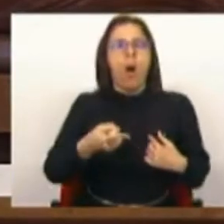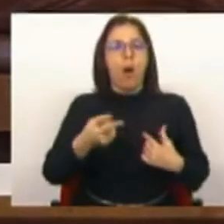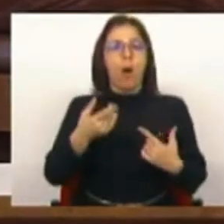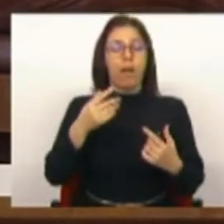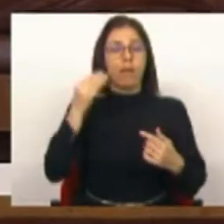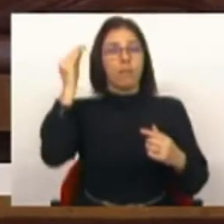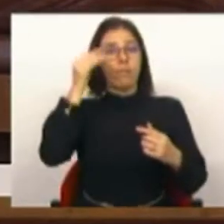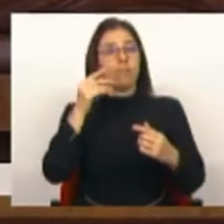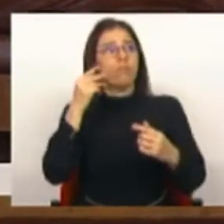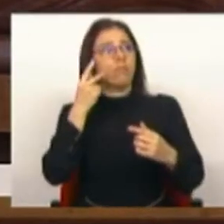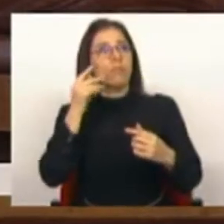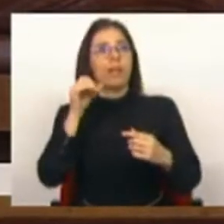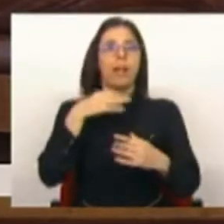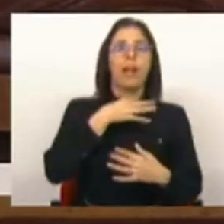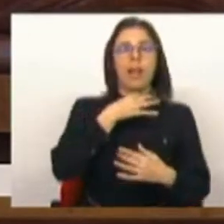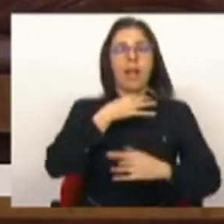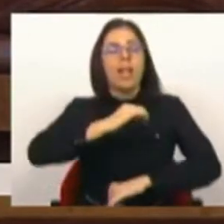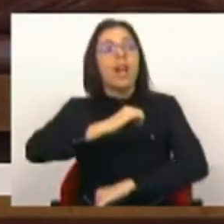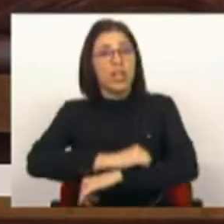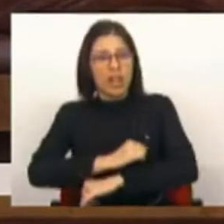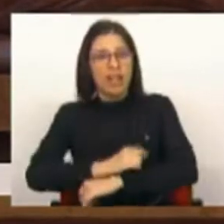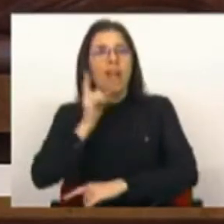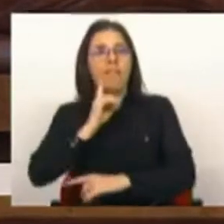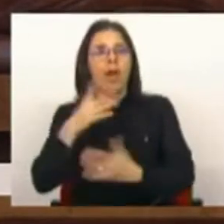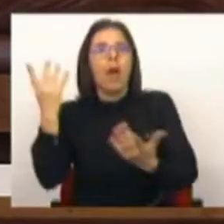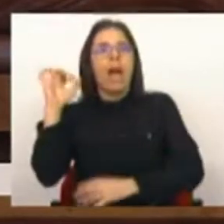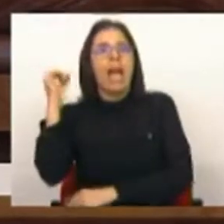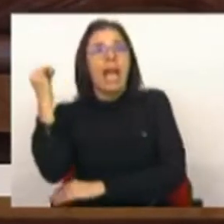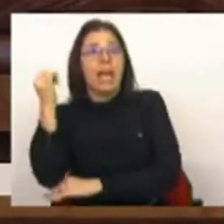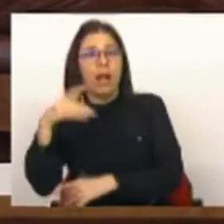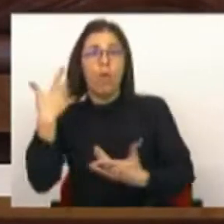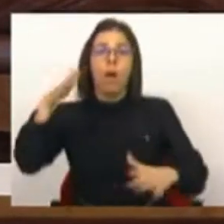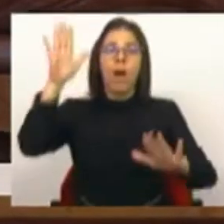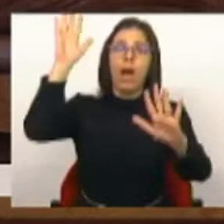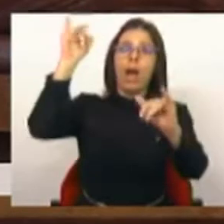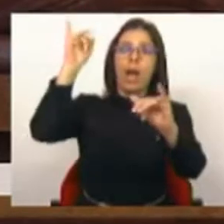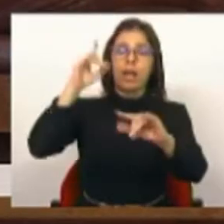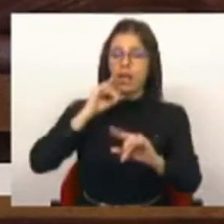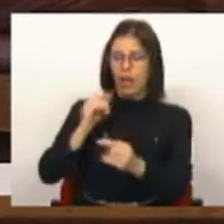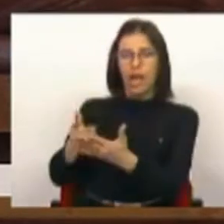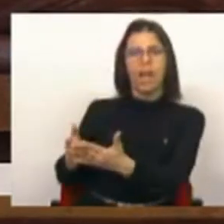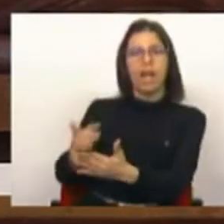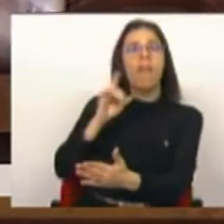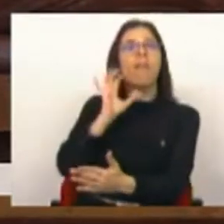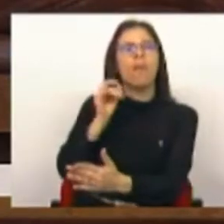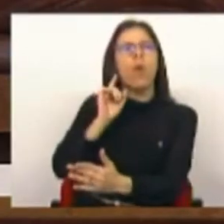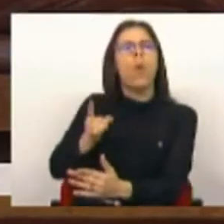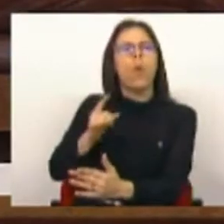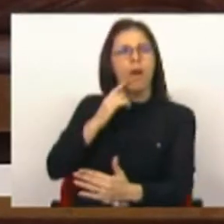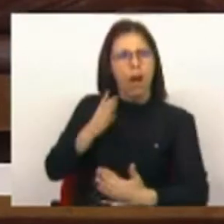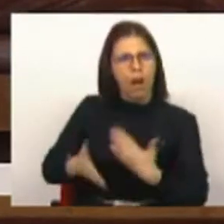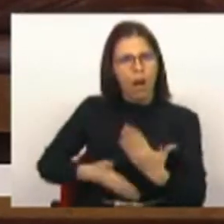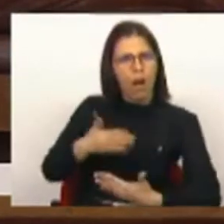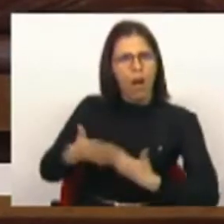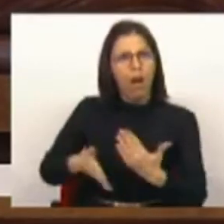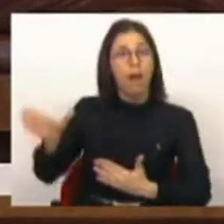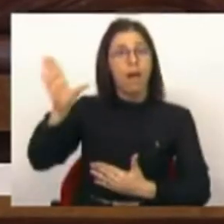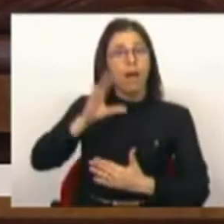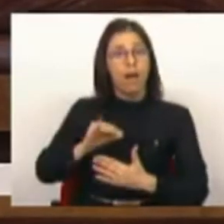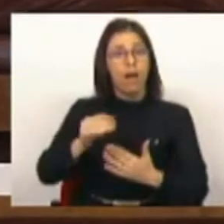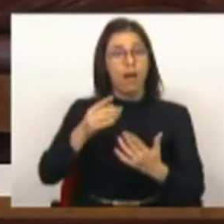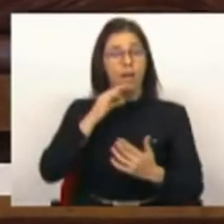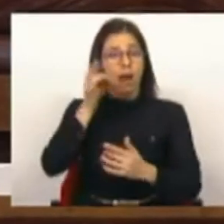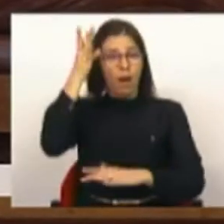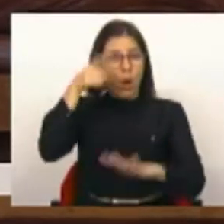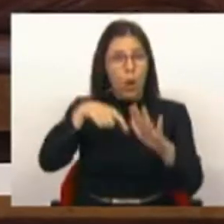Vila Morena cantada à janela ou o E Depois do Adeus a passar na rádio? Se continuamos a ser um dos países com mais altos índices